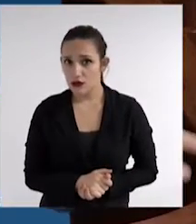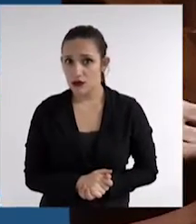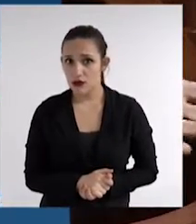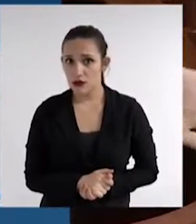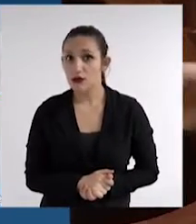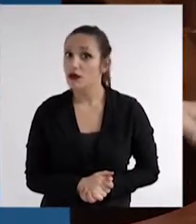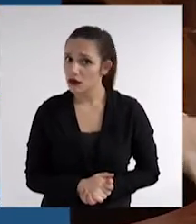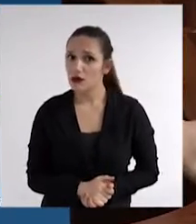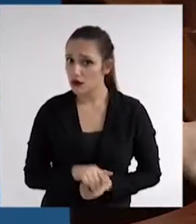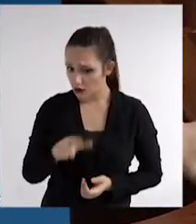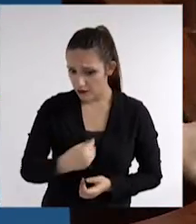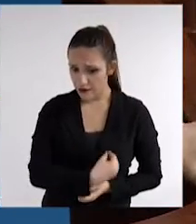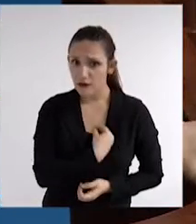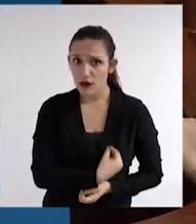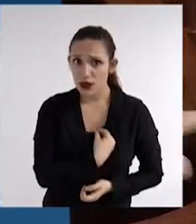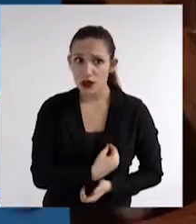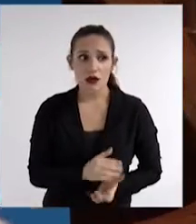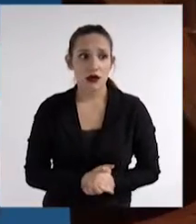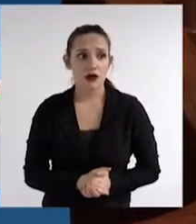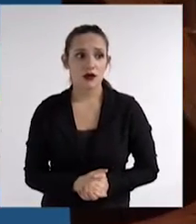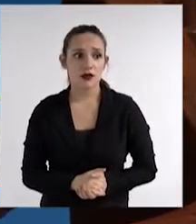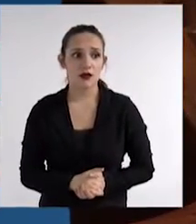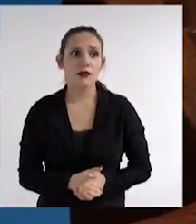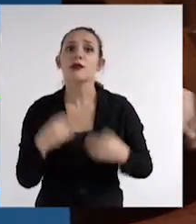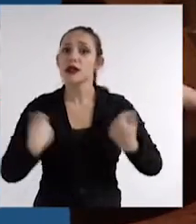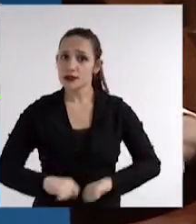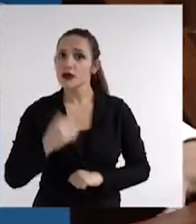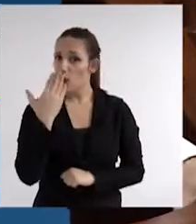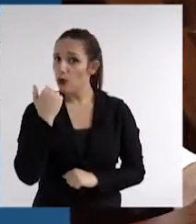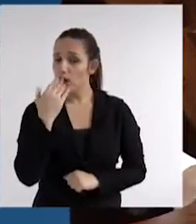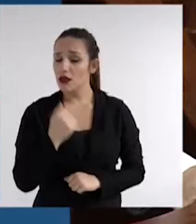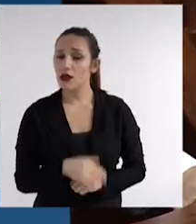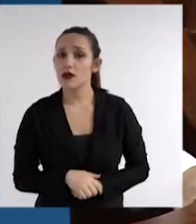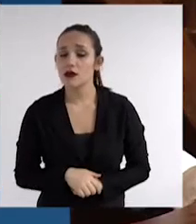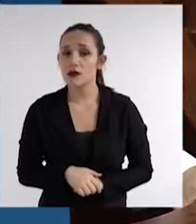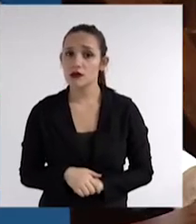São seres vivos que precisam se alimentar